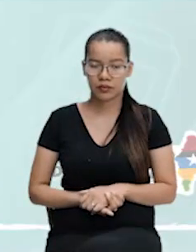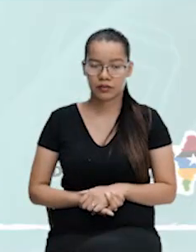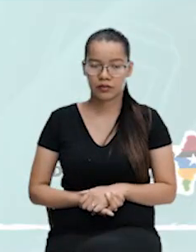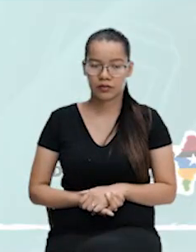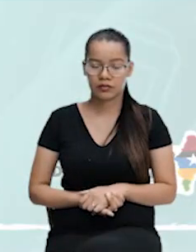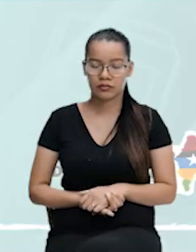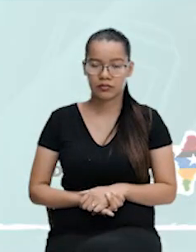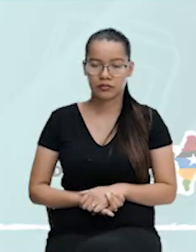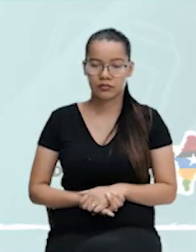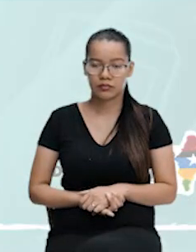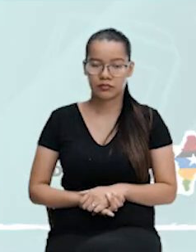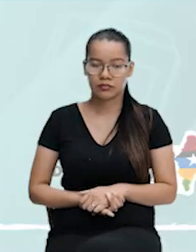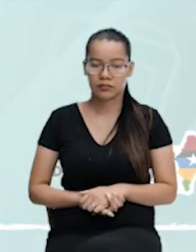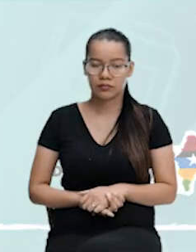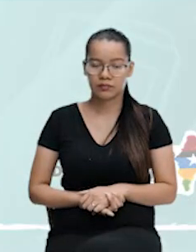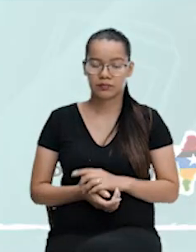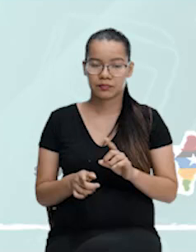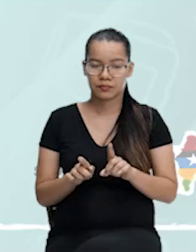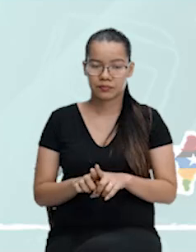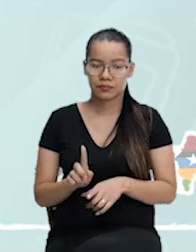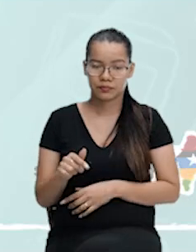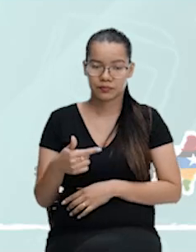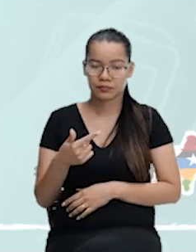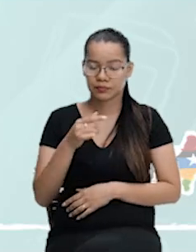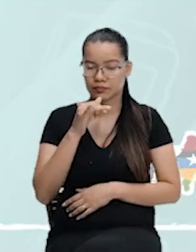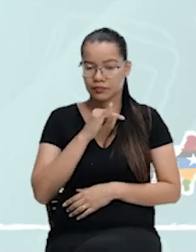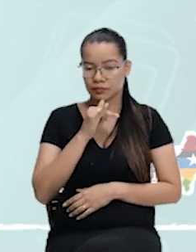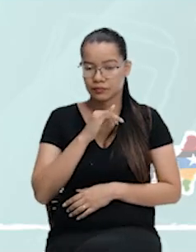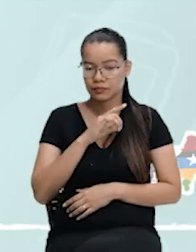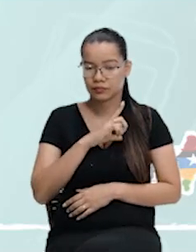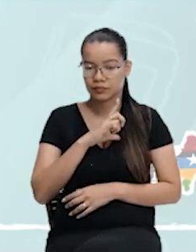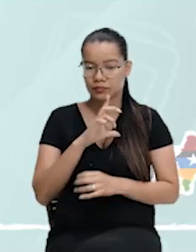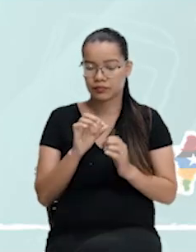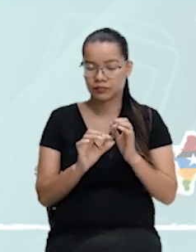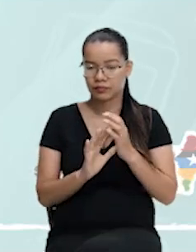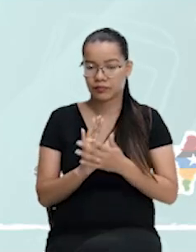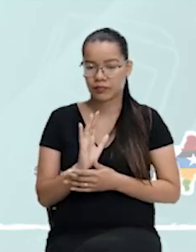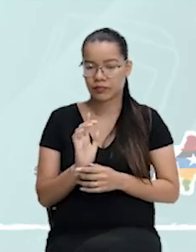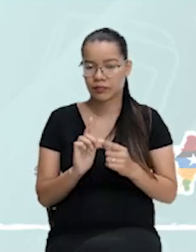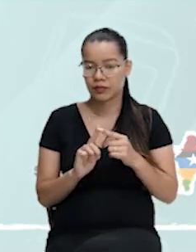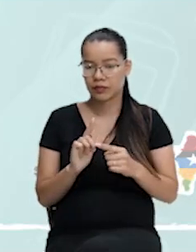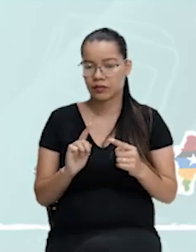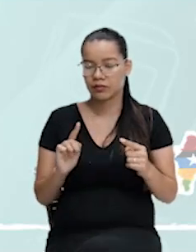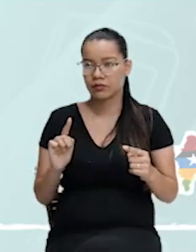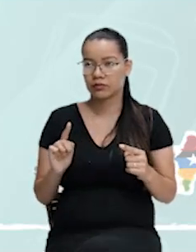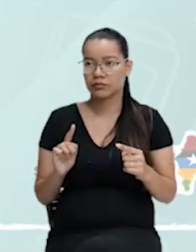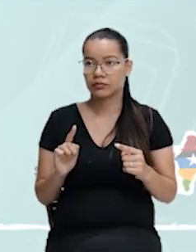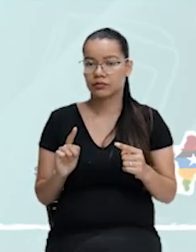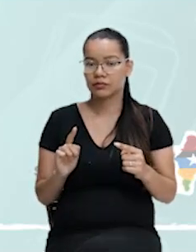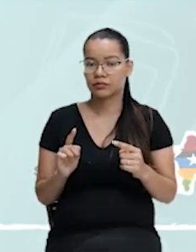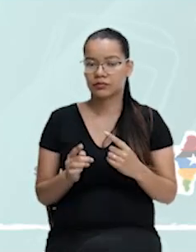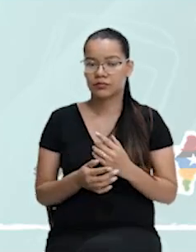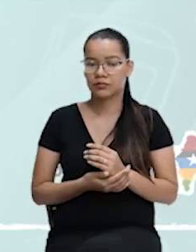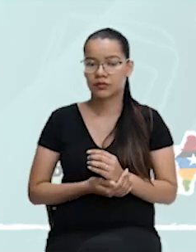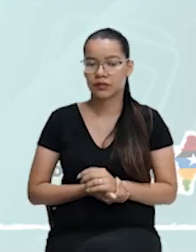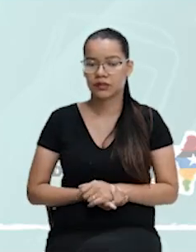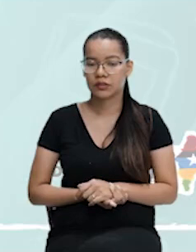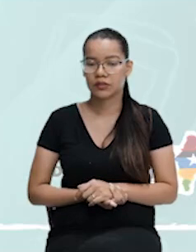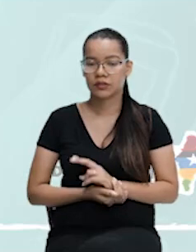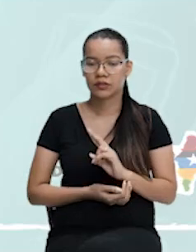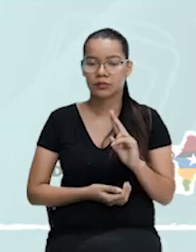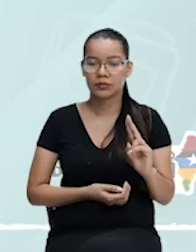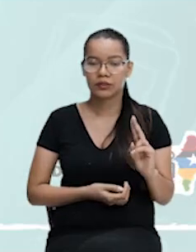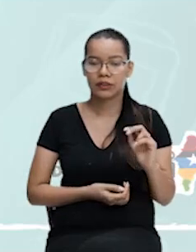Também, um outro exemplo, olha só, eu tenho aqui a formação do ácido sulfeto